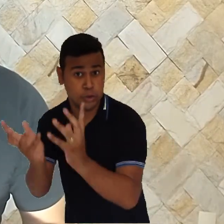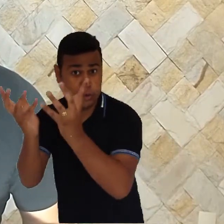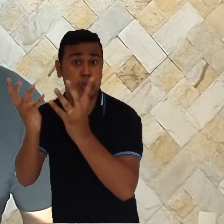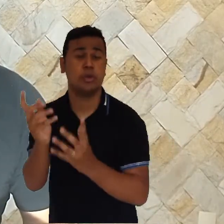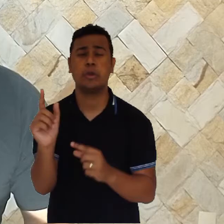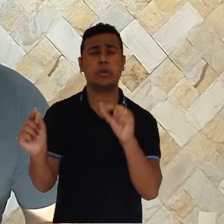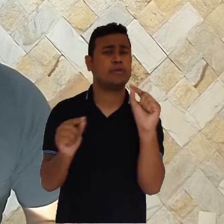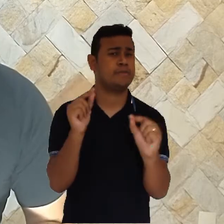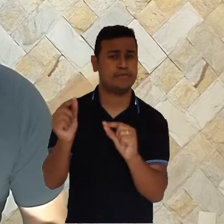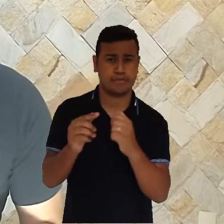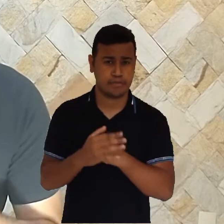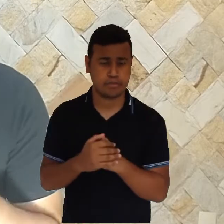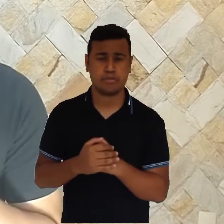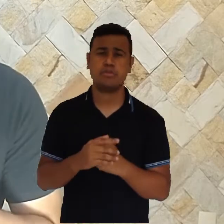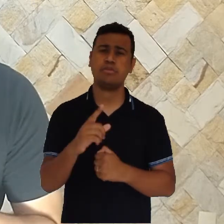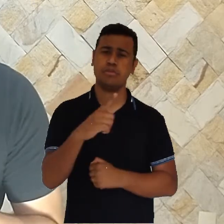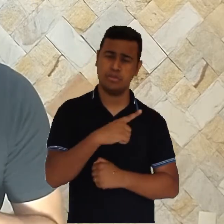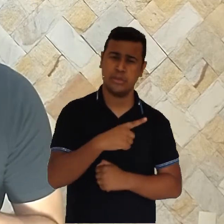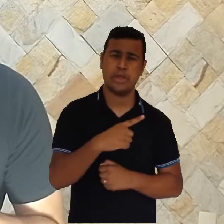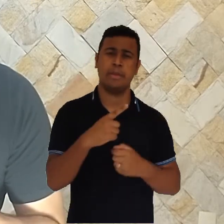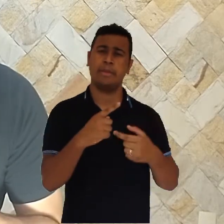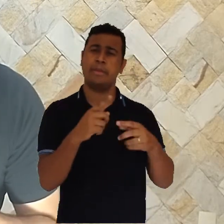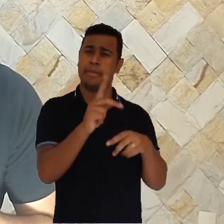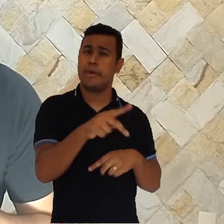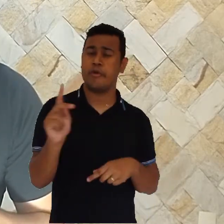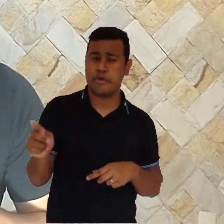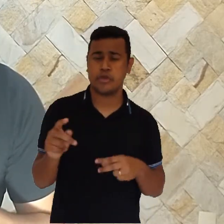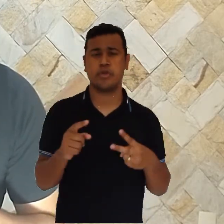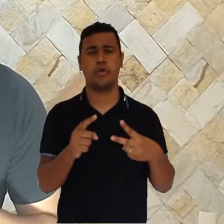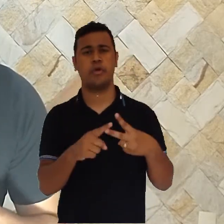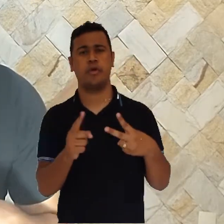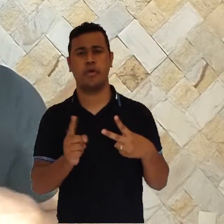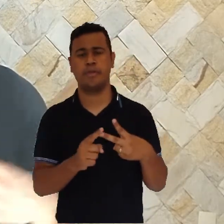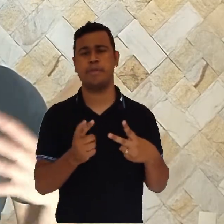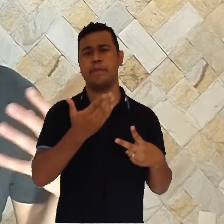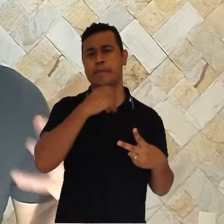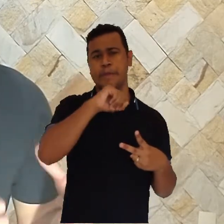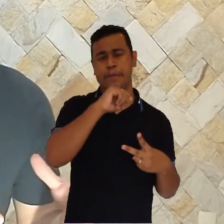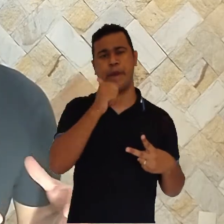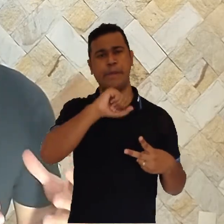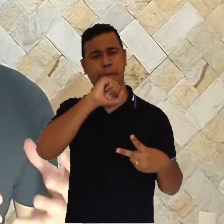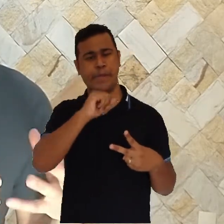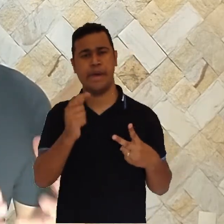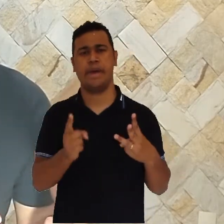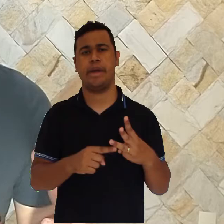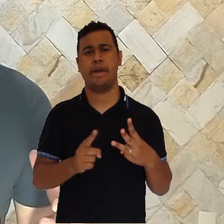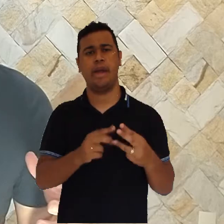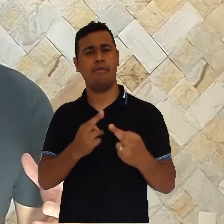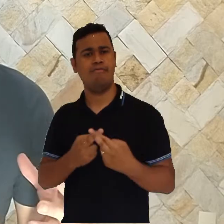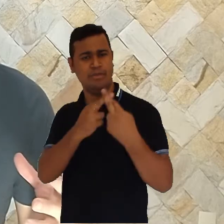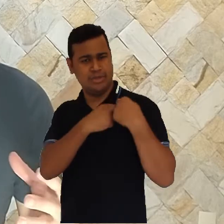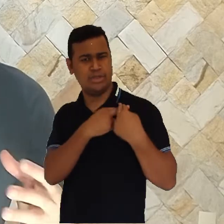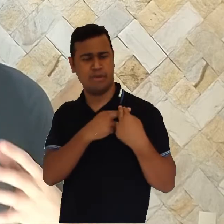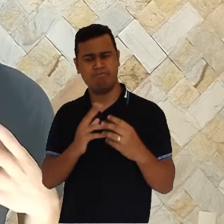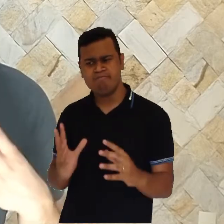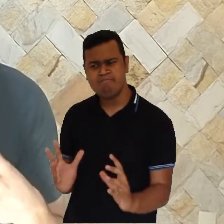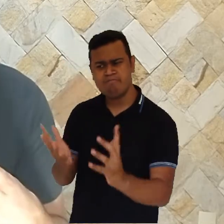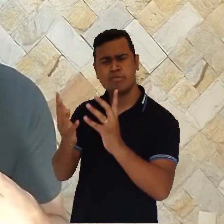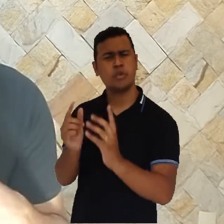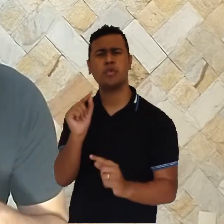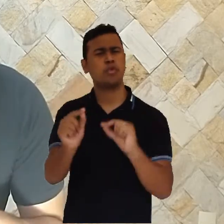dos adolescentes, tanto pelos professores no contexto escolar, quanto pelos responsáveis no cotidiano,